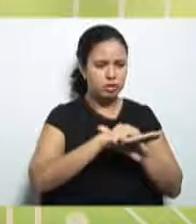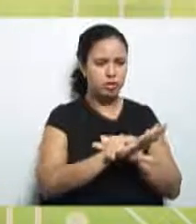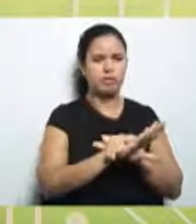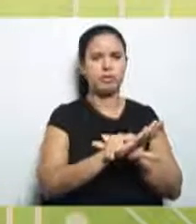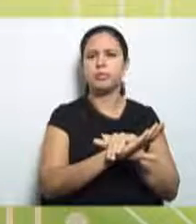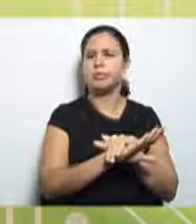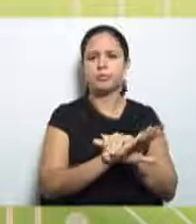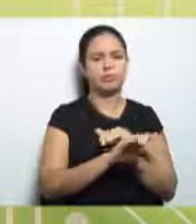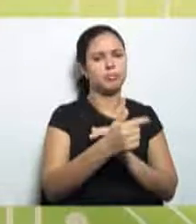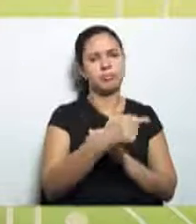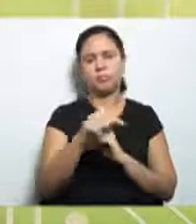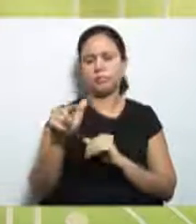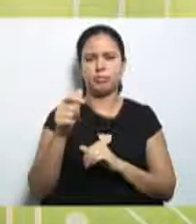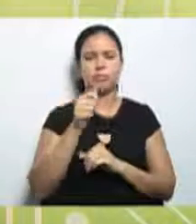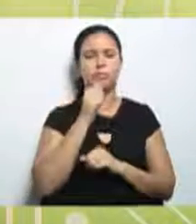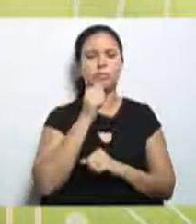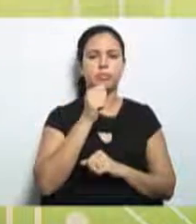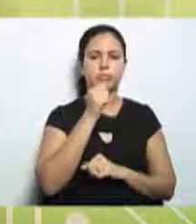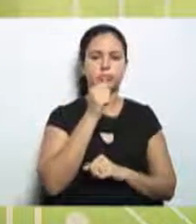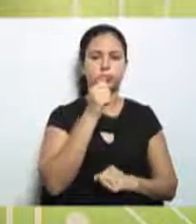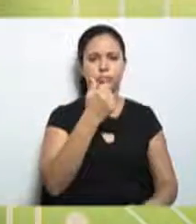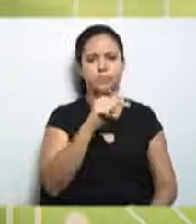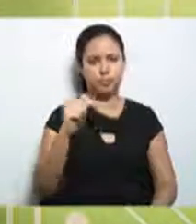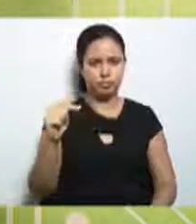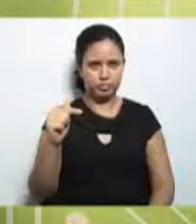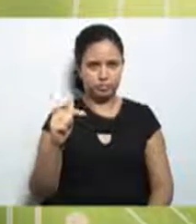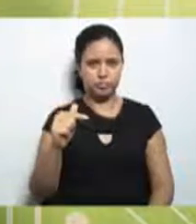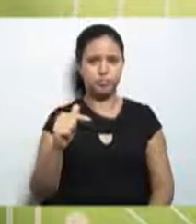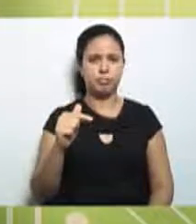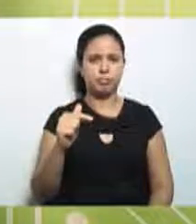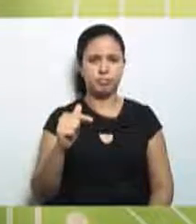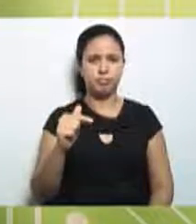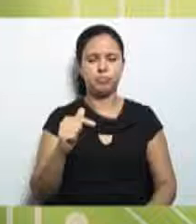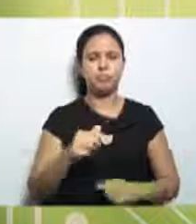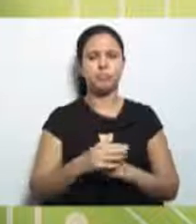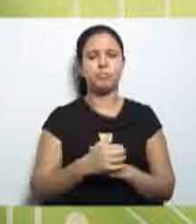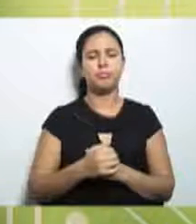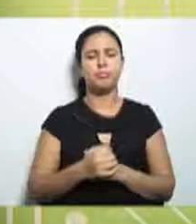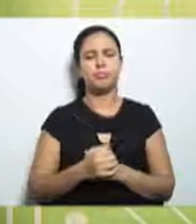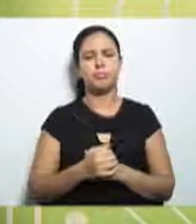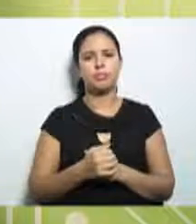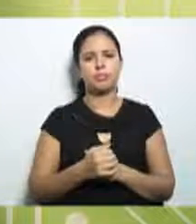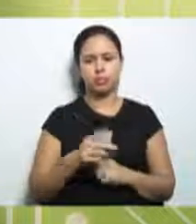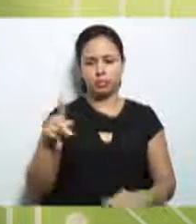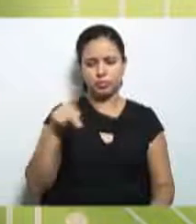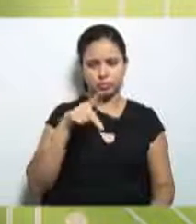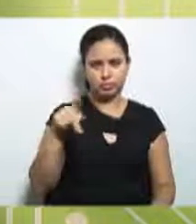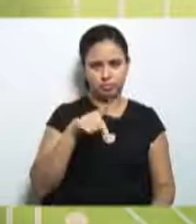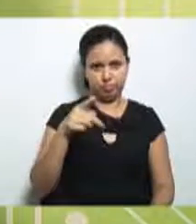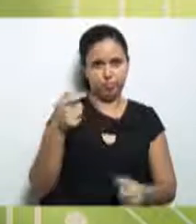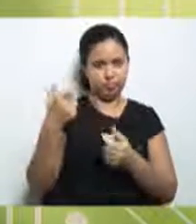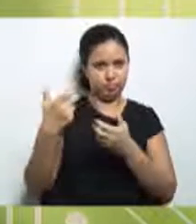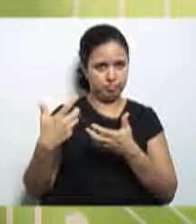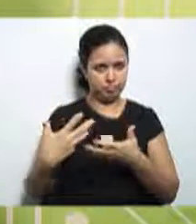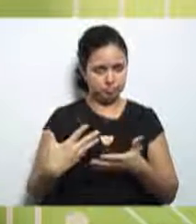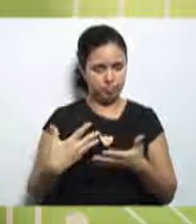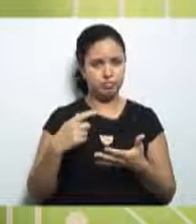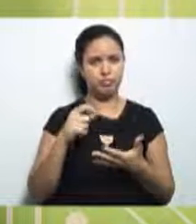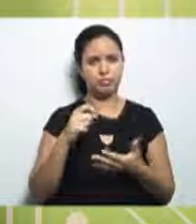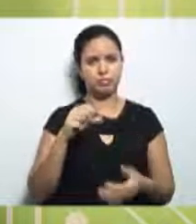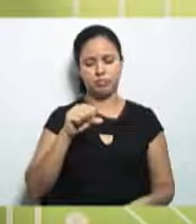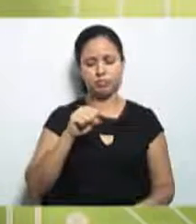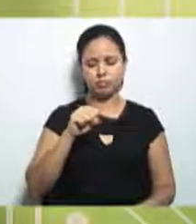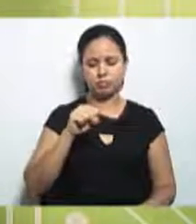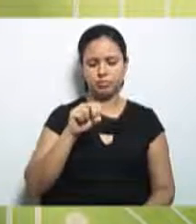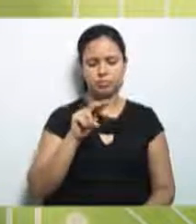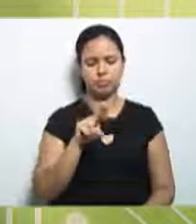eu vou guardar ali no meu celeiro. Não existe essa produção para o excedente. Quando o professor fala da subsistência, é isso.